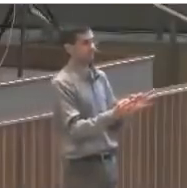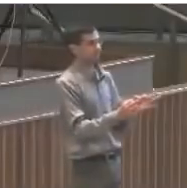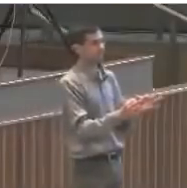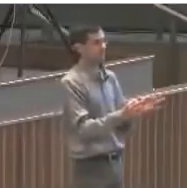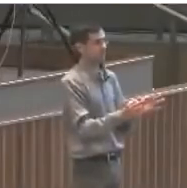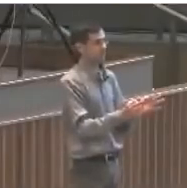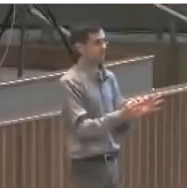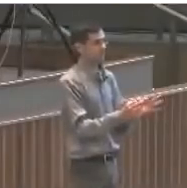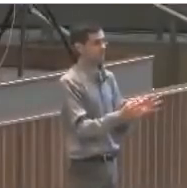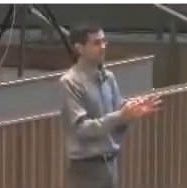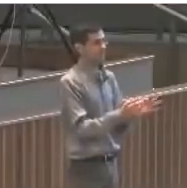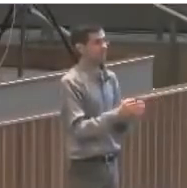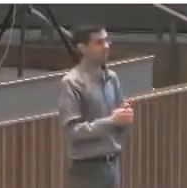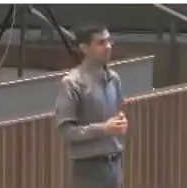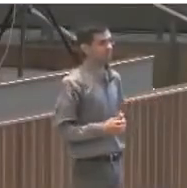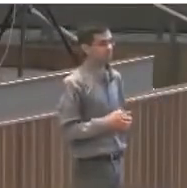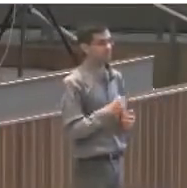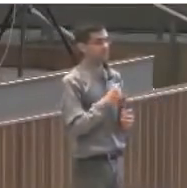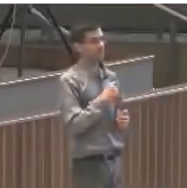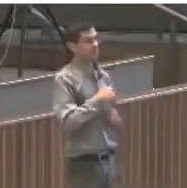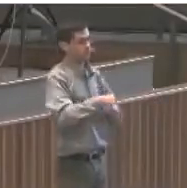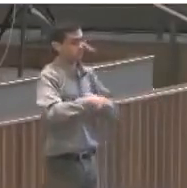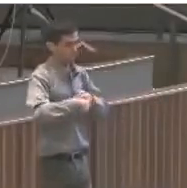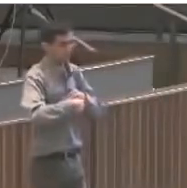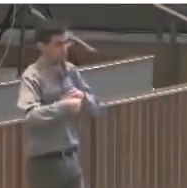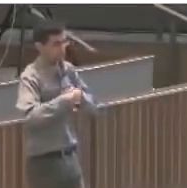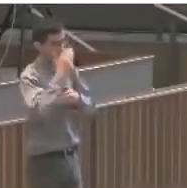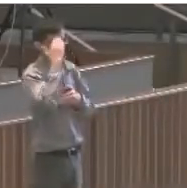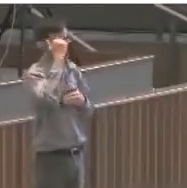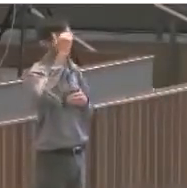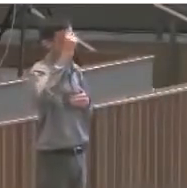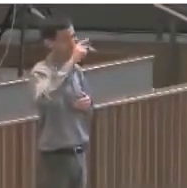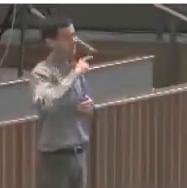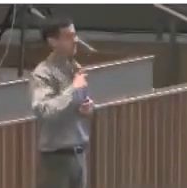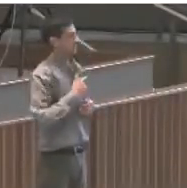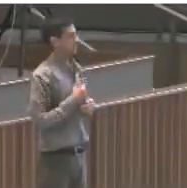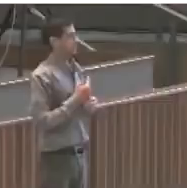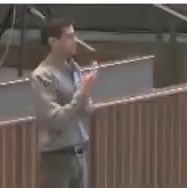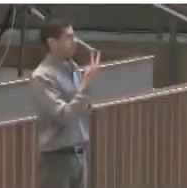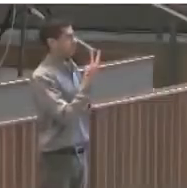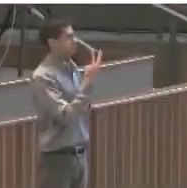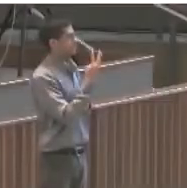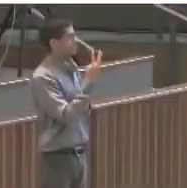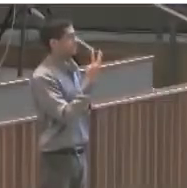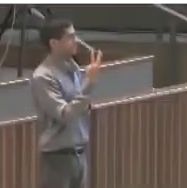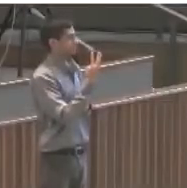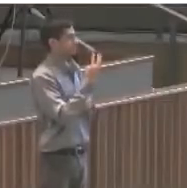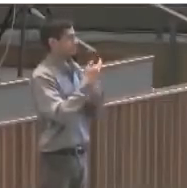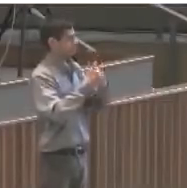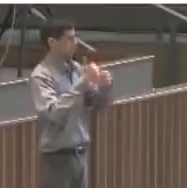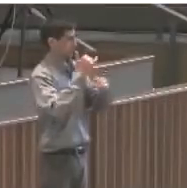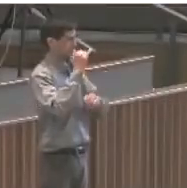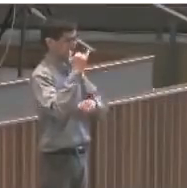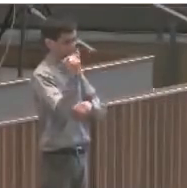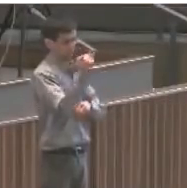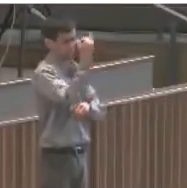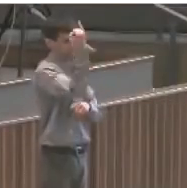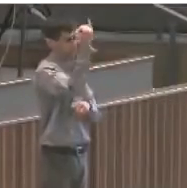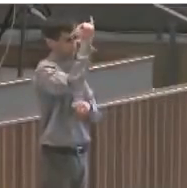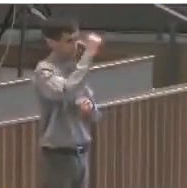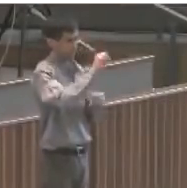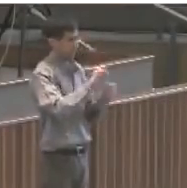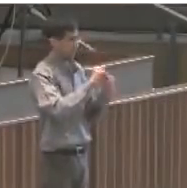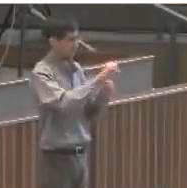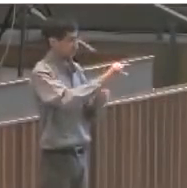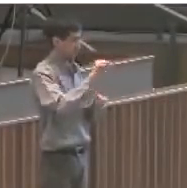e que o óleo a escreveu sobre quatro princípios para nós tomarmos decisões eu acho interessante